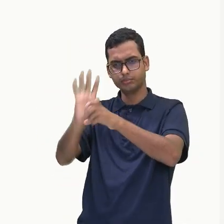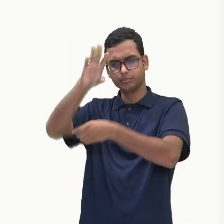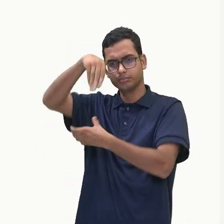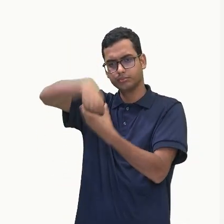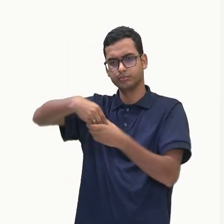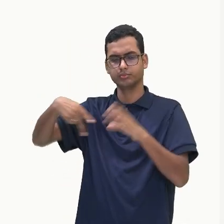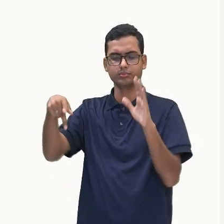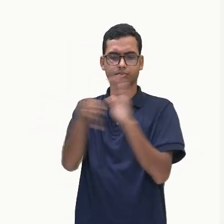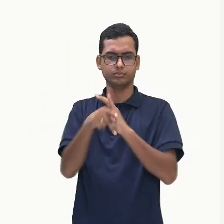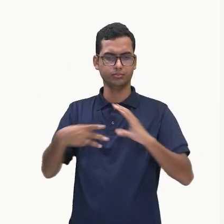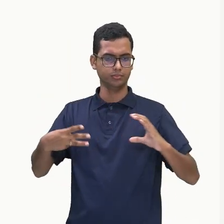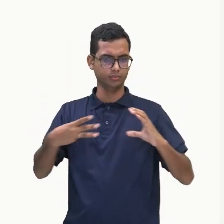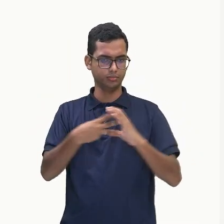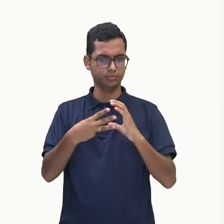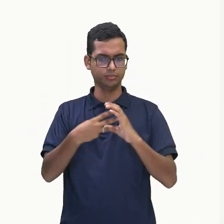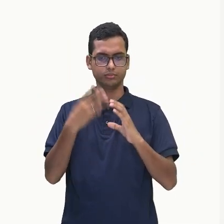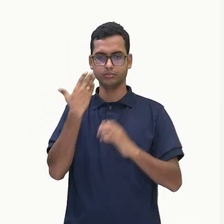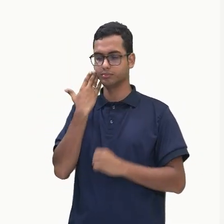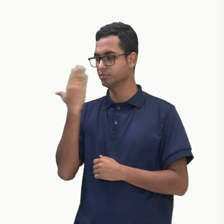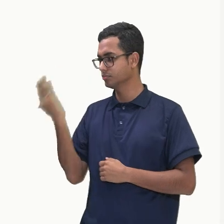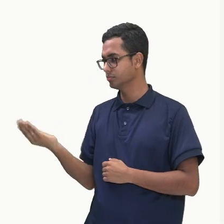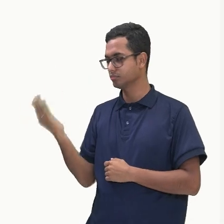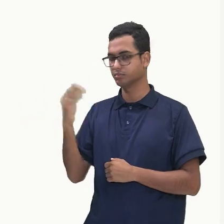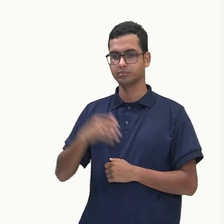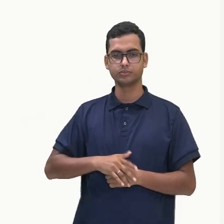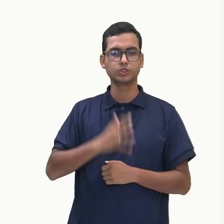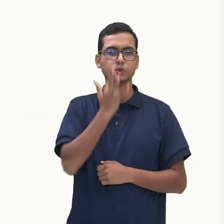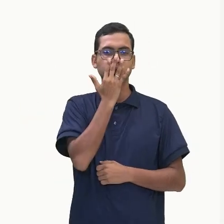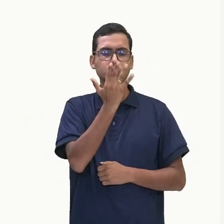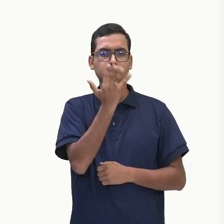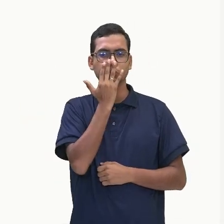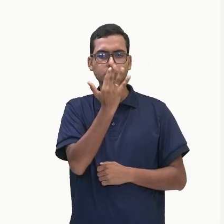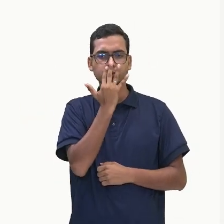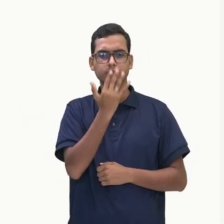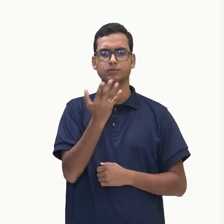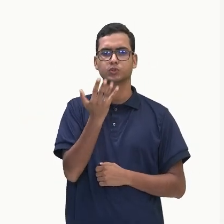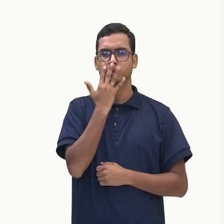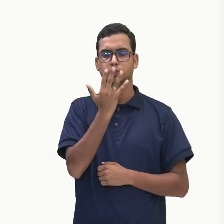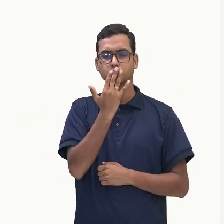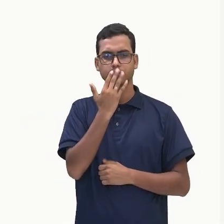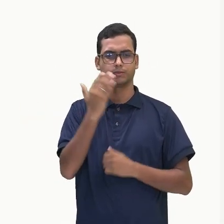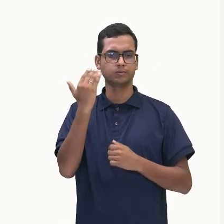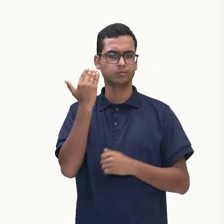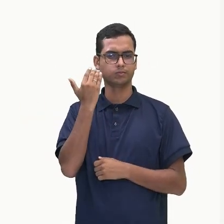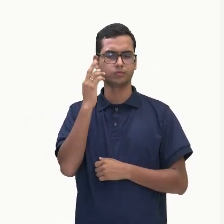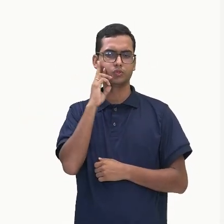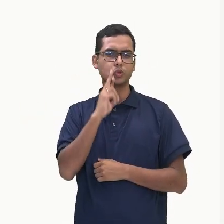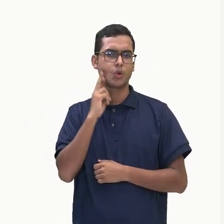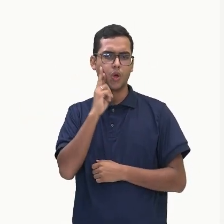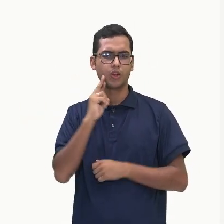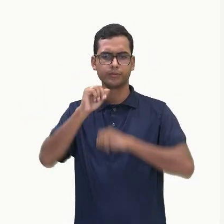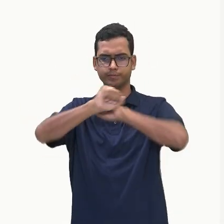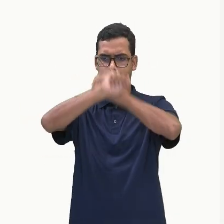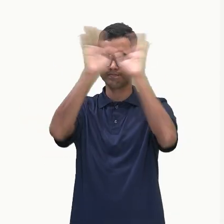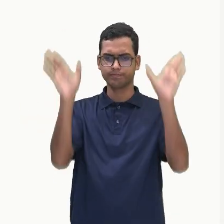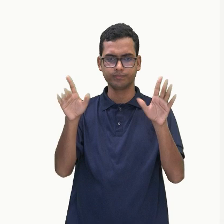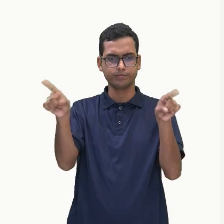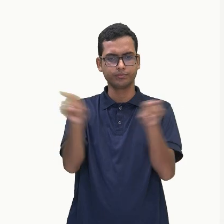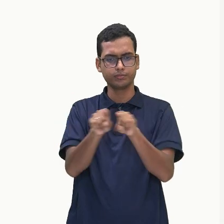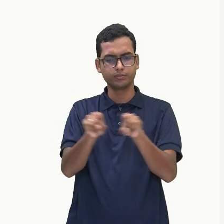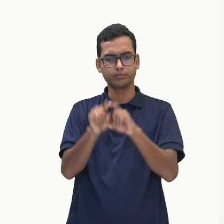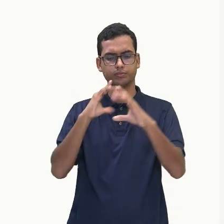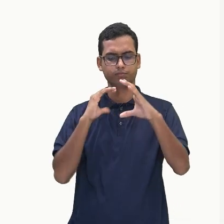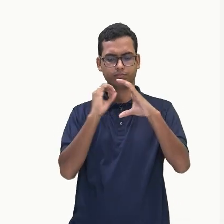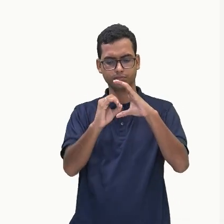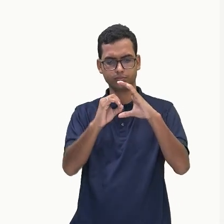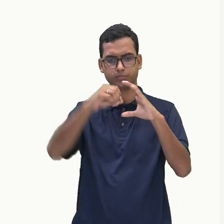célula, né, que está colorida em rosa claro, e mais no centro dela o nucleolo.